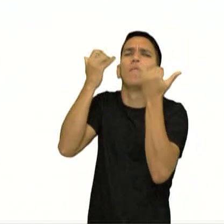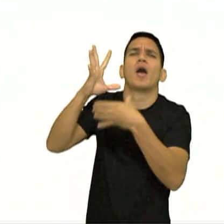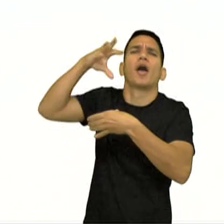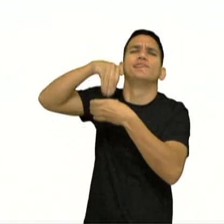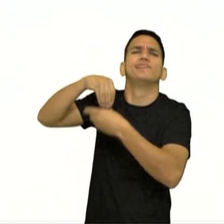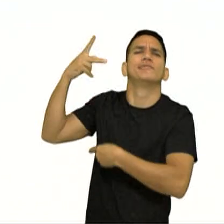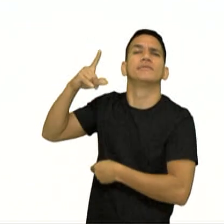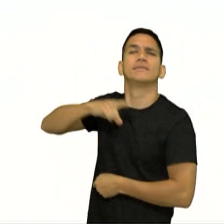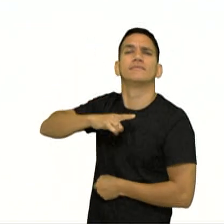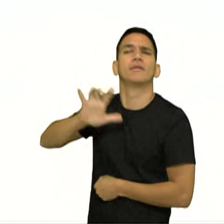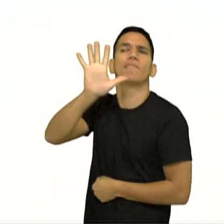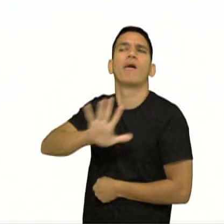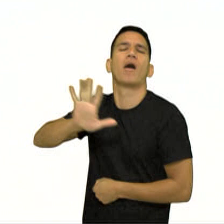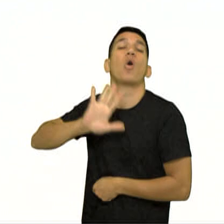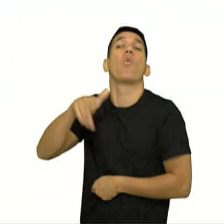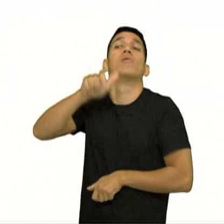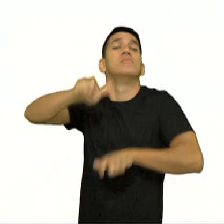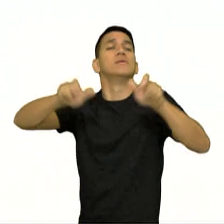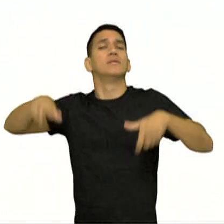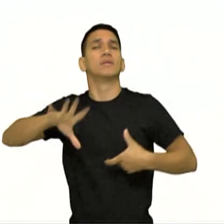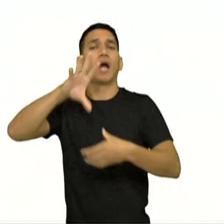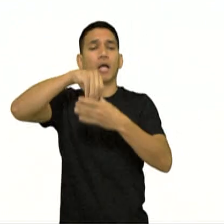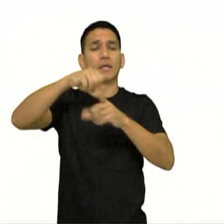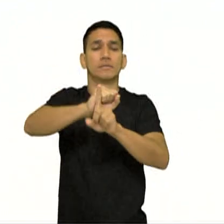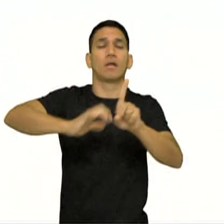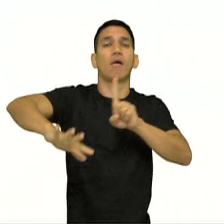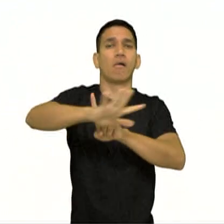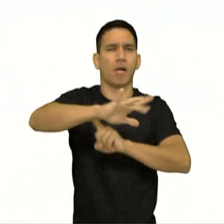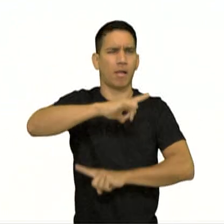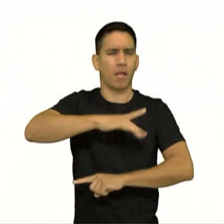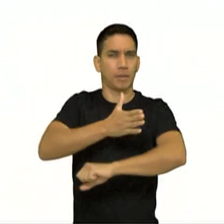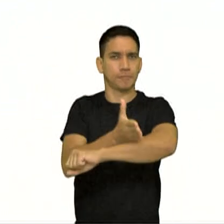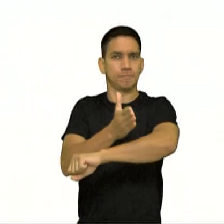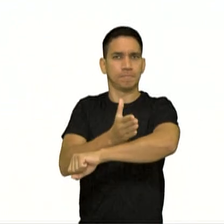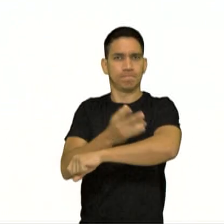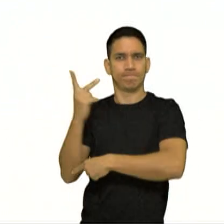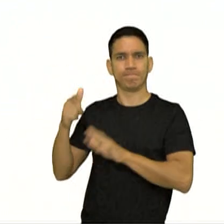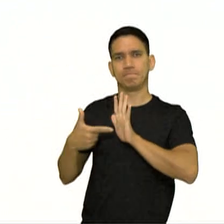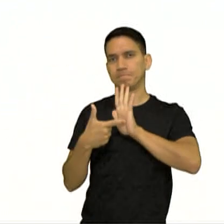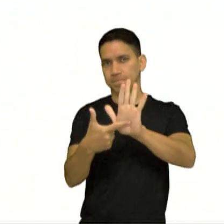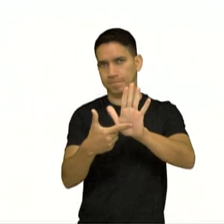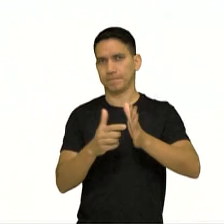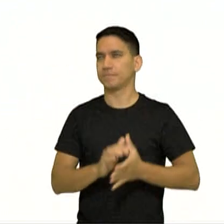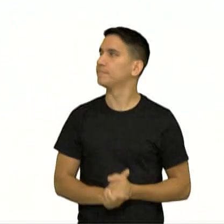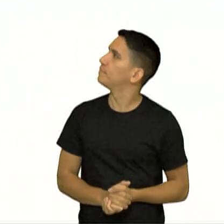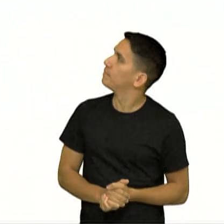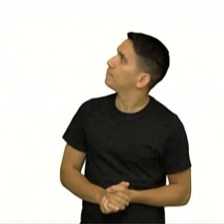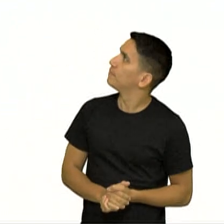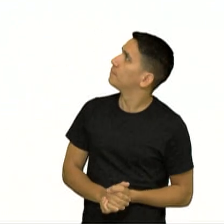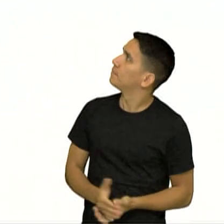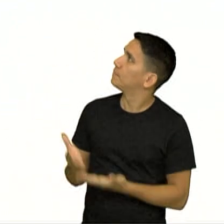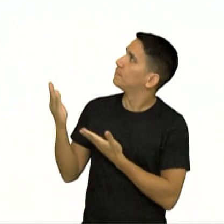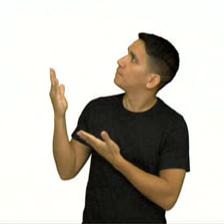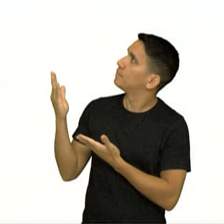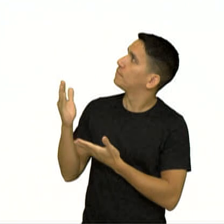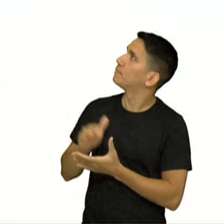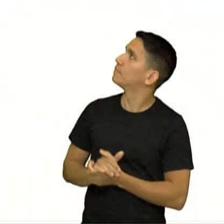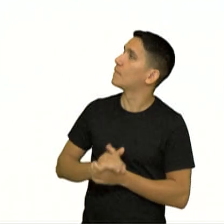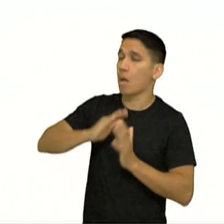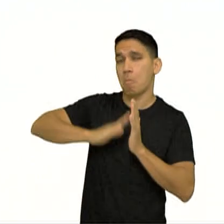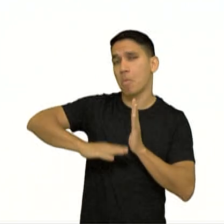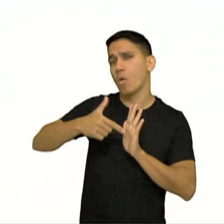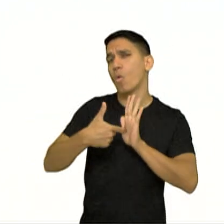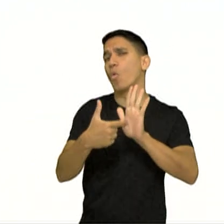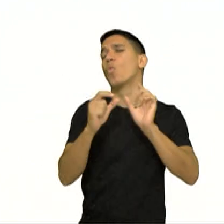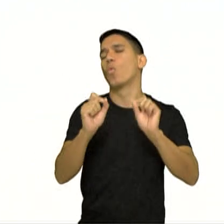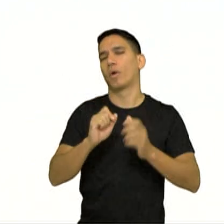mostra? Quais personagens da sociedade medieval esse quadro, esta pintura nos